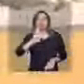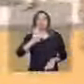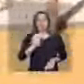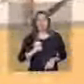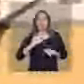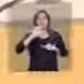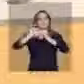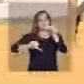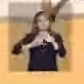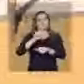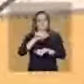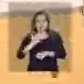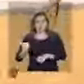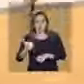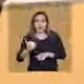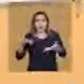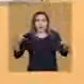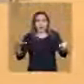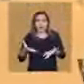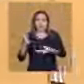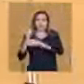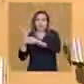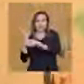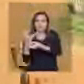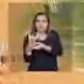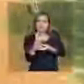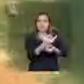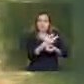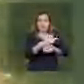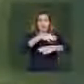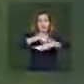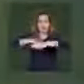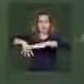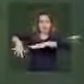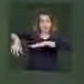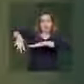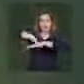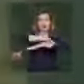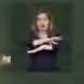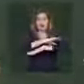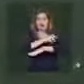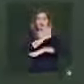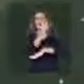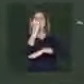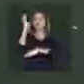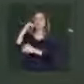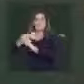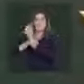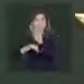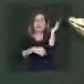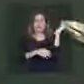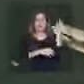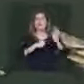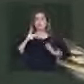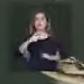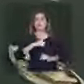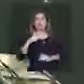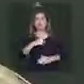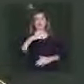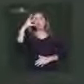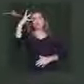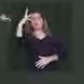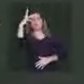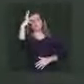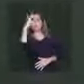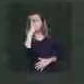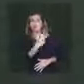transformar num centro de comercialização de artesanato. Vamos urbanizar, vamos modernizar todo